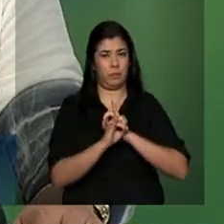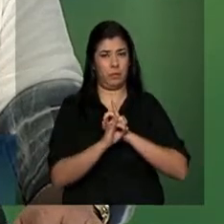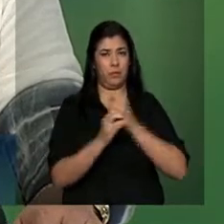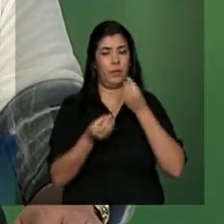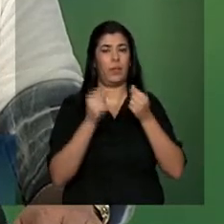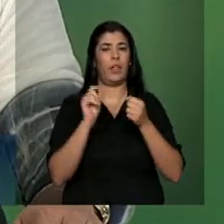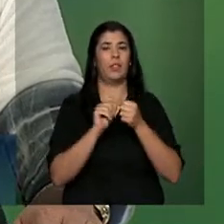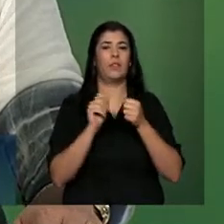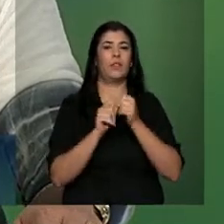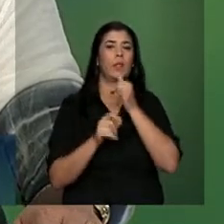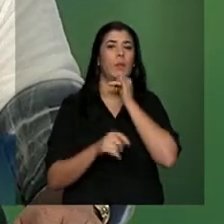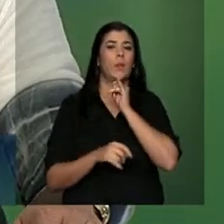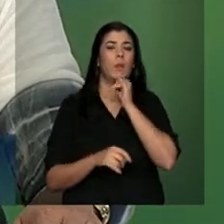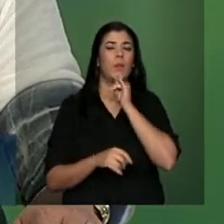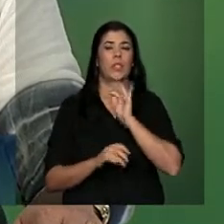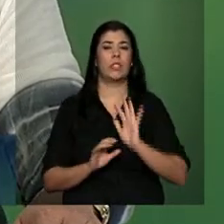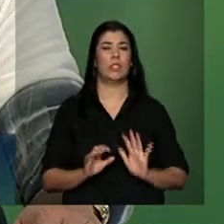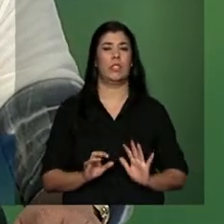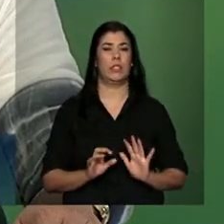fiscalização